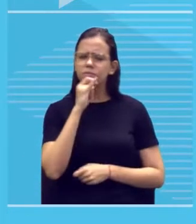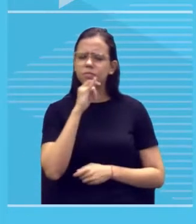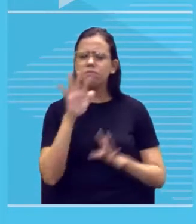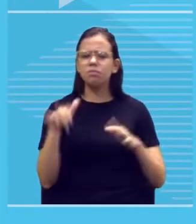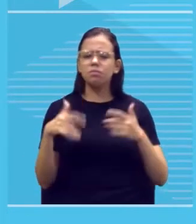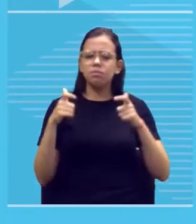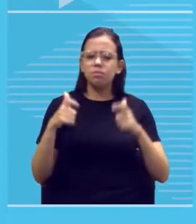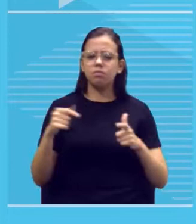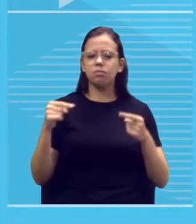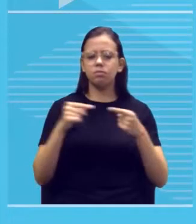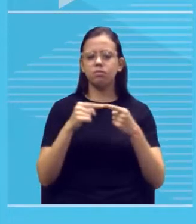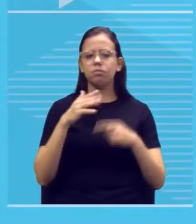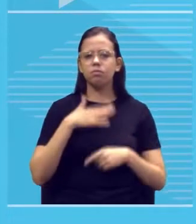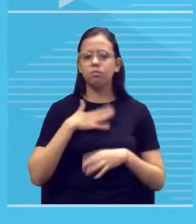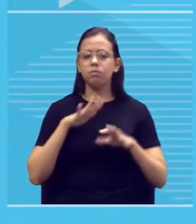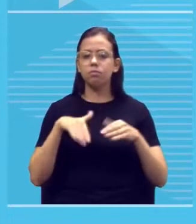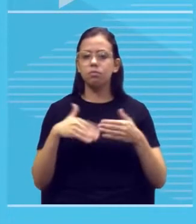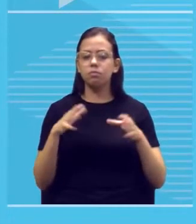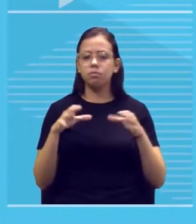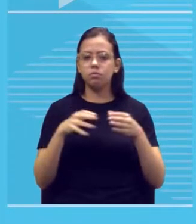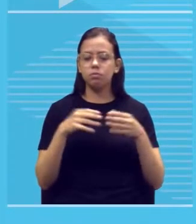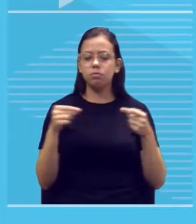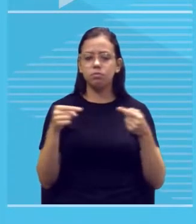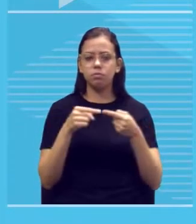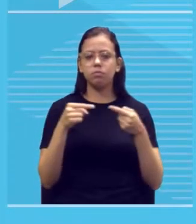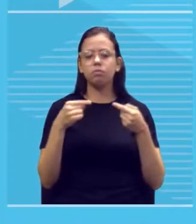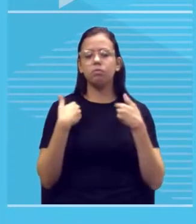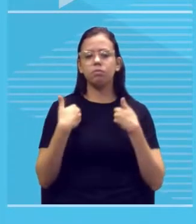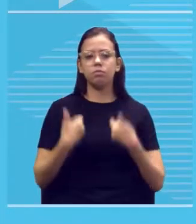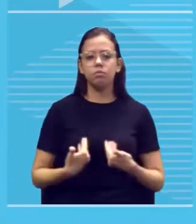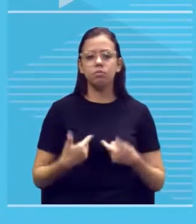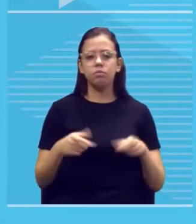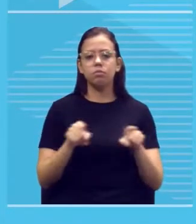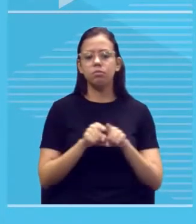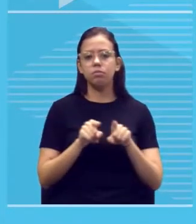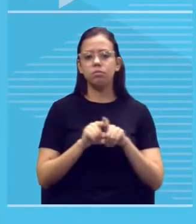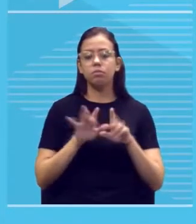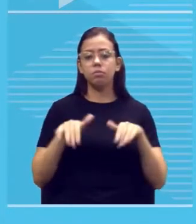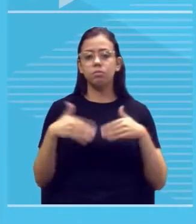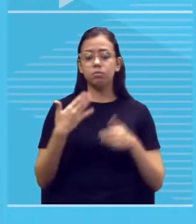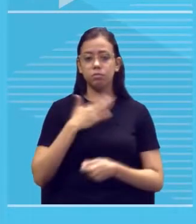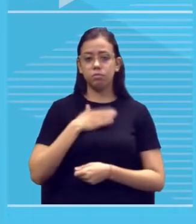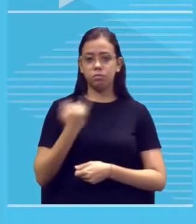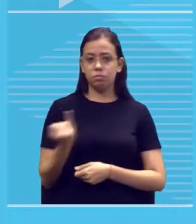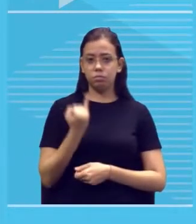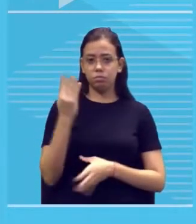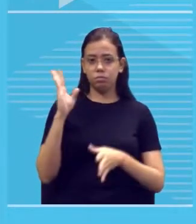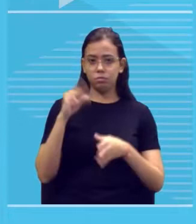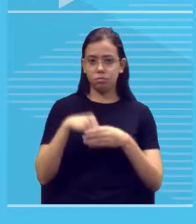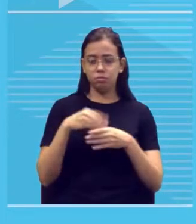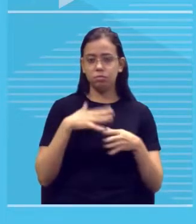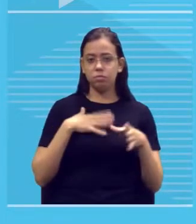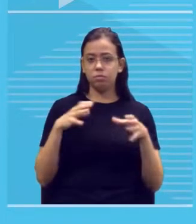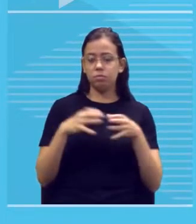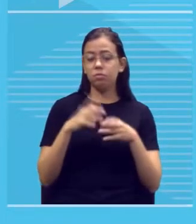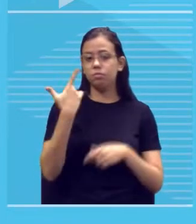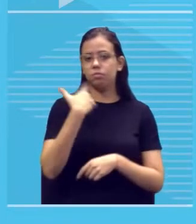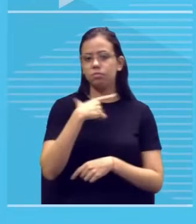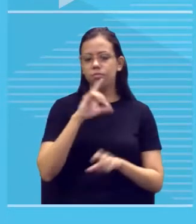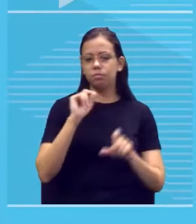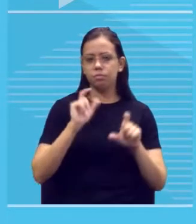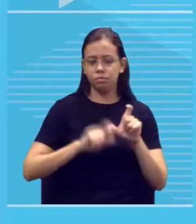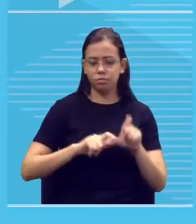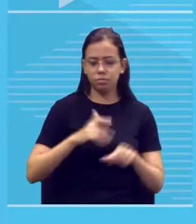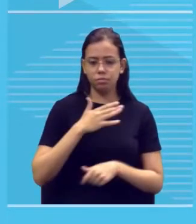é a minha classe Qual é a minha importância dentro da minha classe quem depende de mim